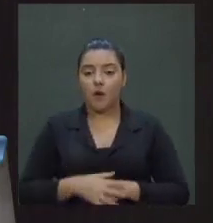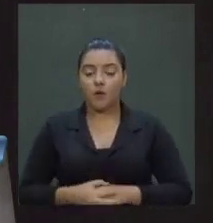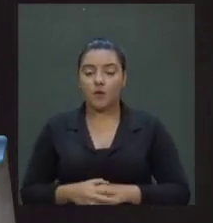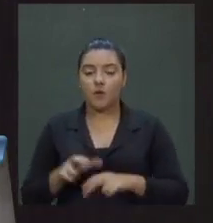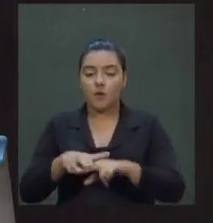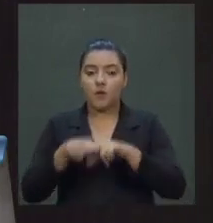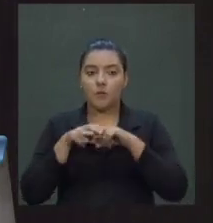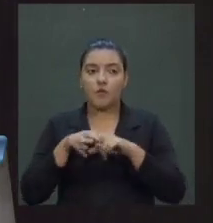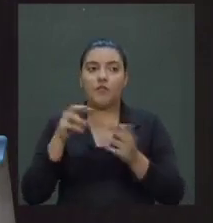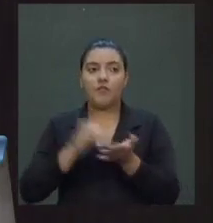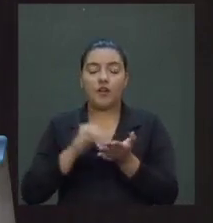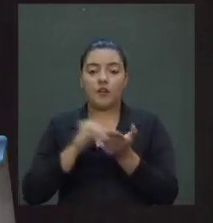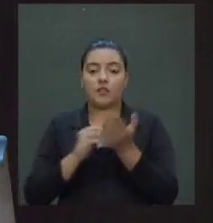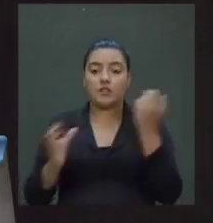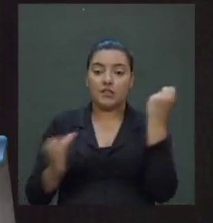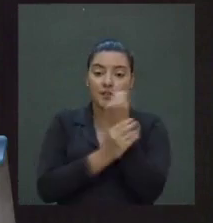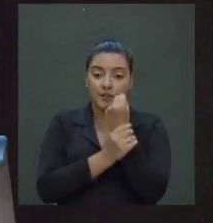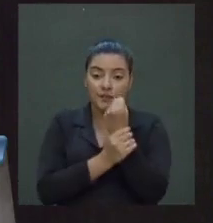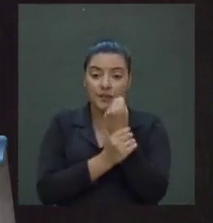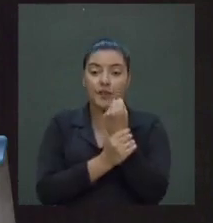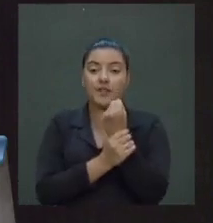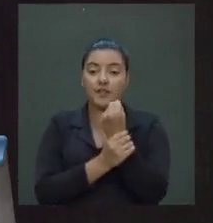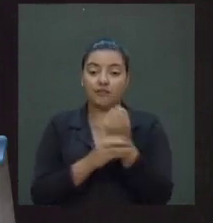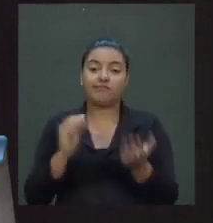pela insegurança,